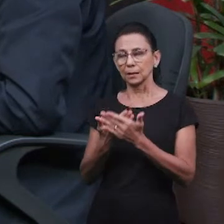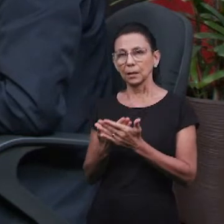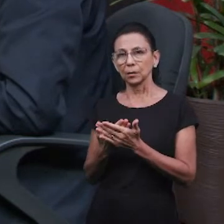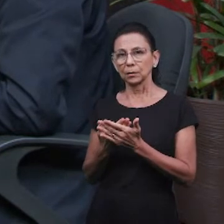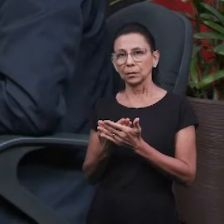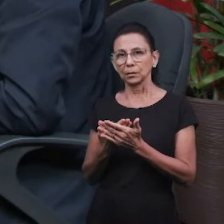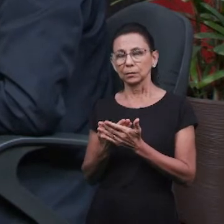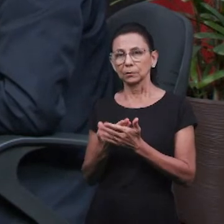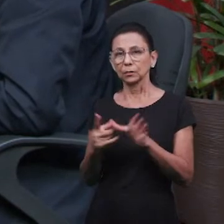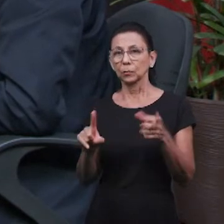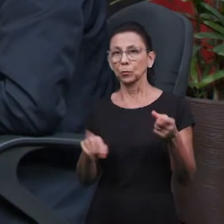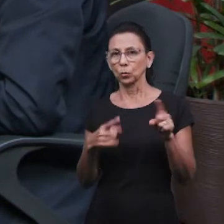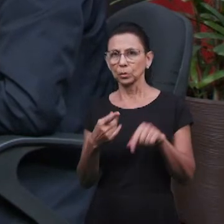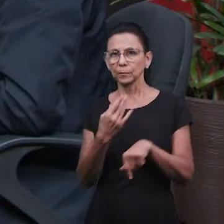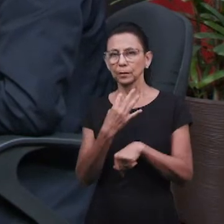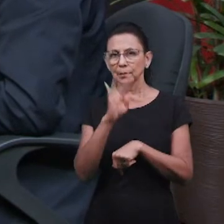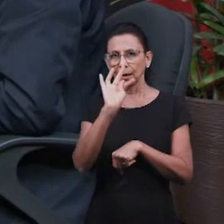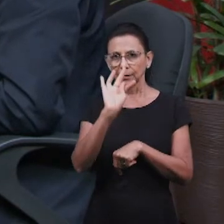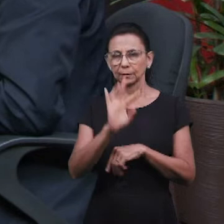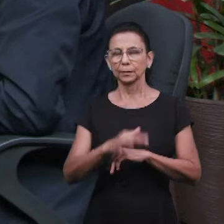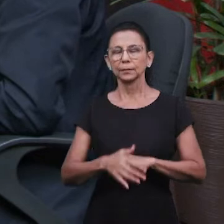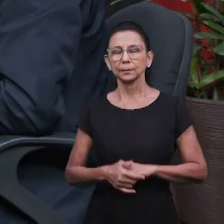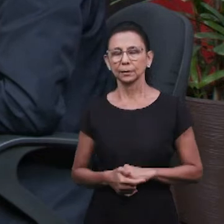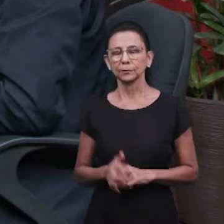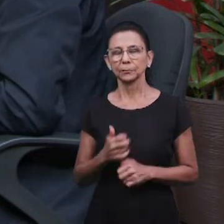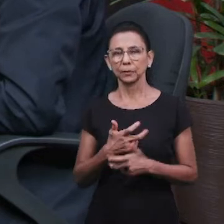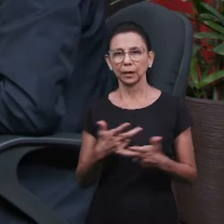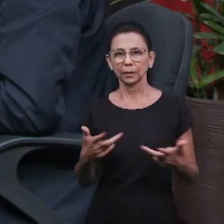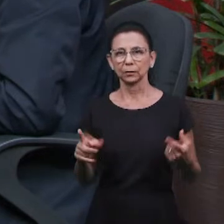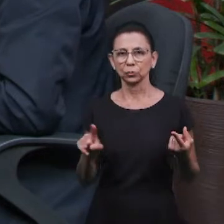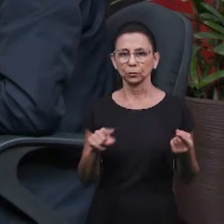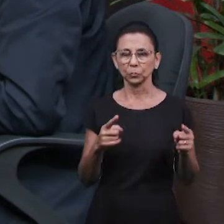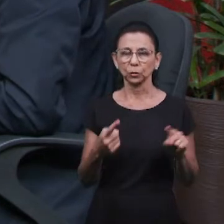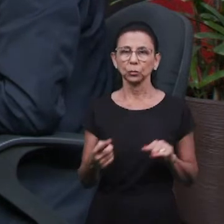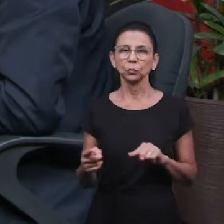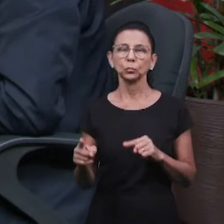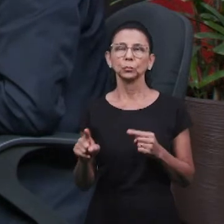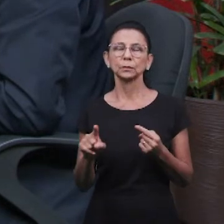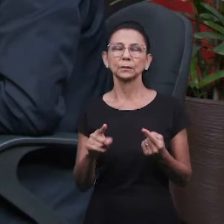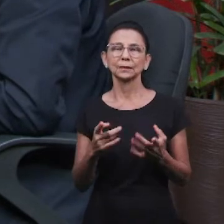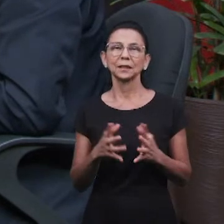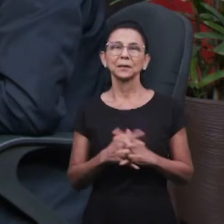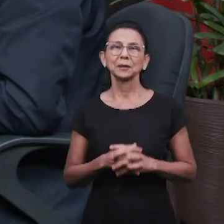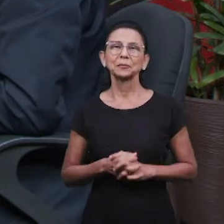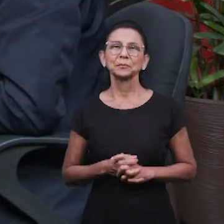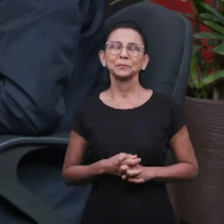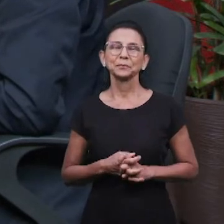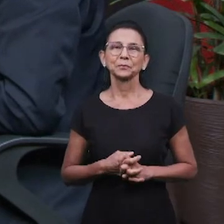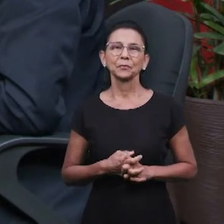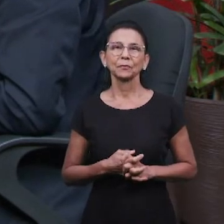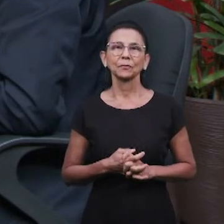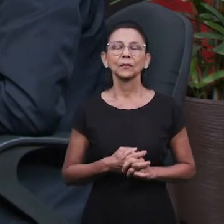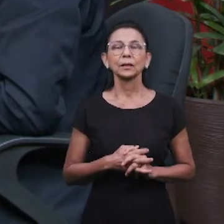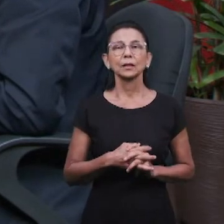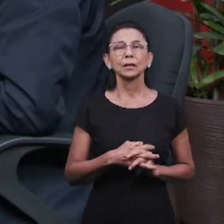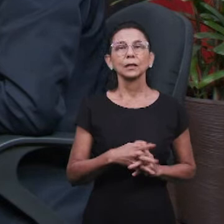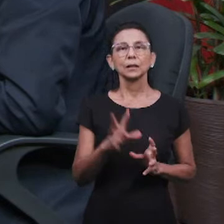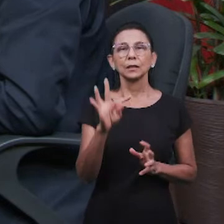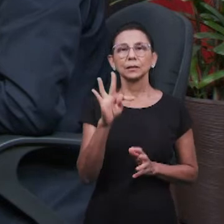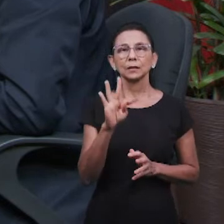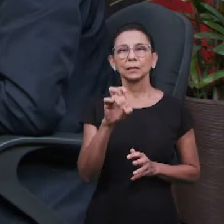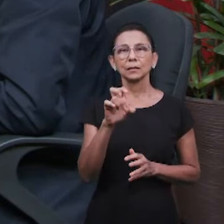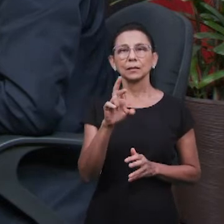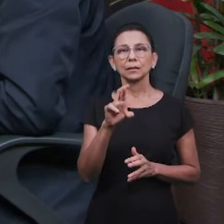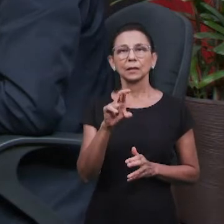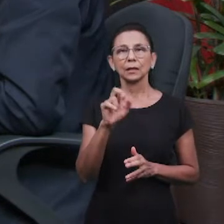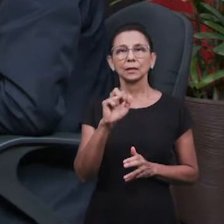ela traz técnicas de musicoterapia. A gente sabe isso desde lá do começo, mas... Verdade. Né? Se o senhor me permite, pastor, um dos